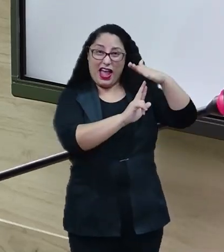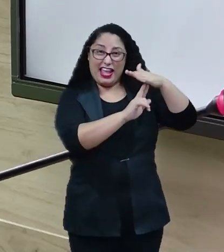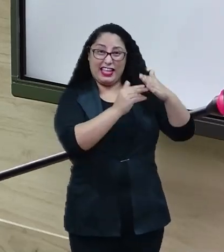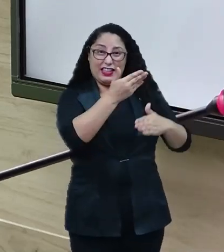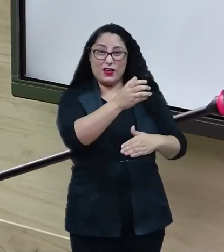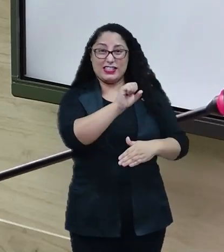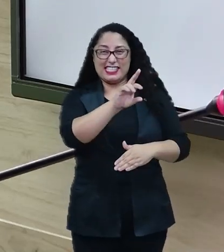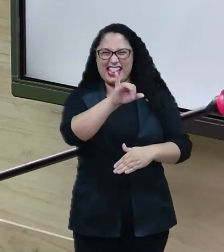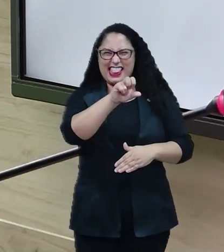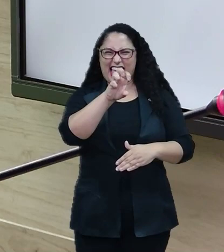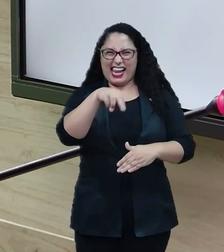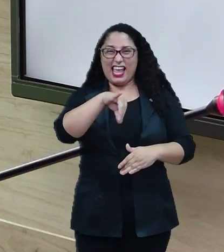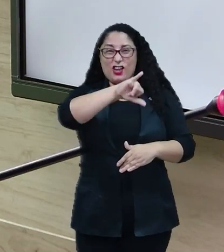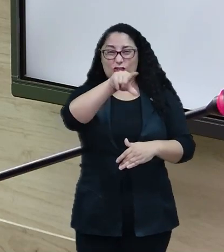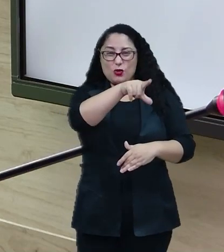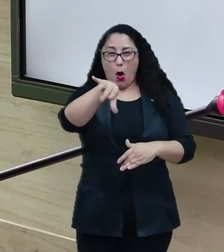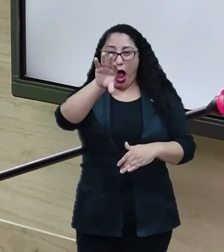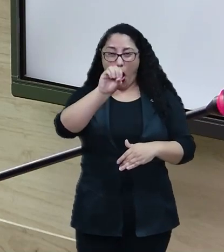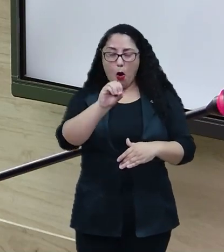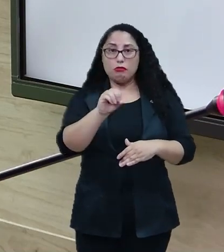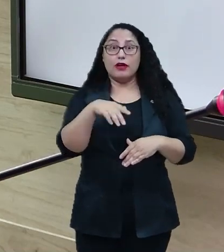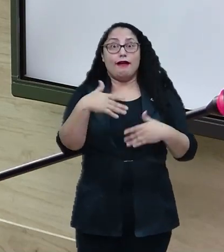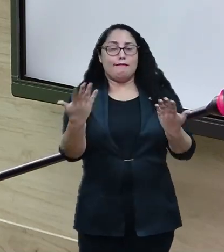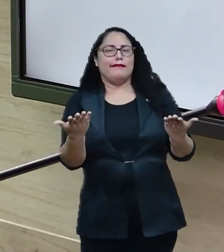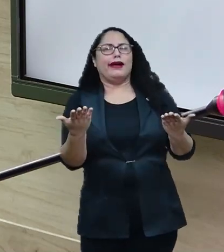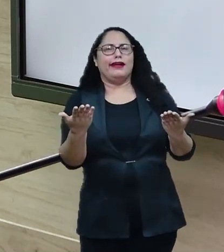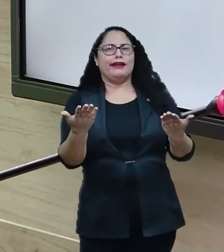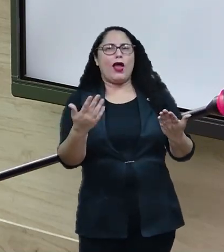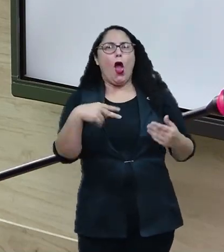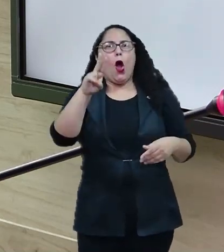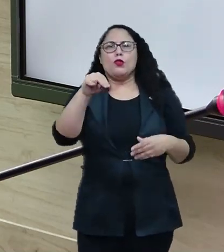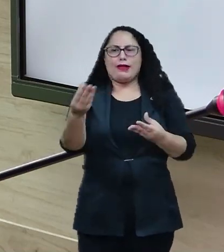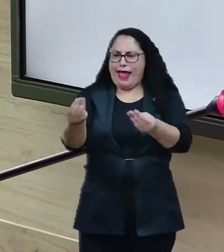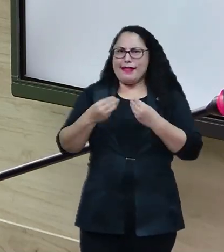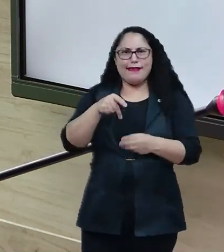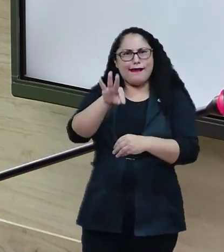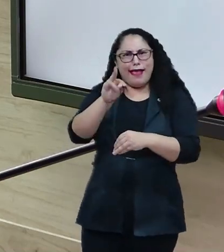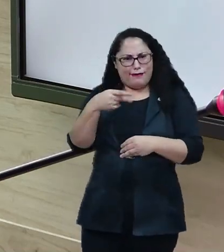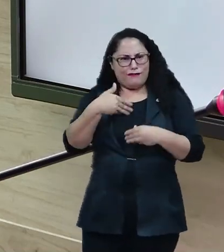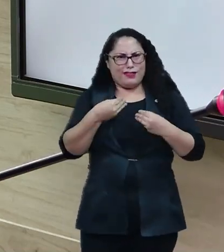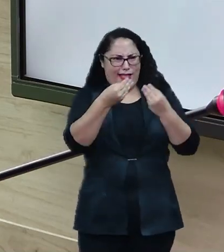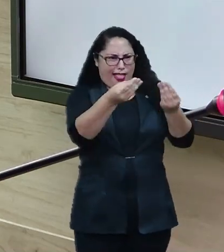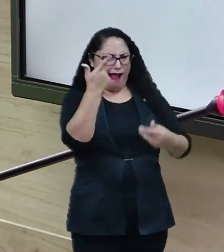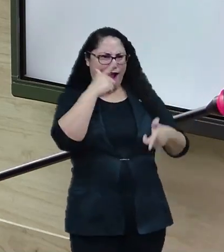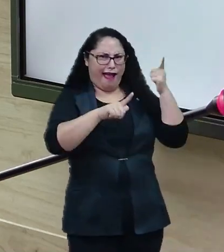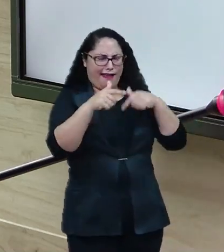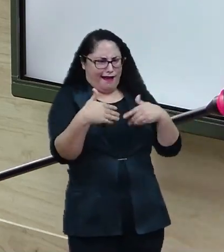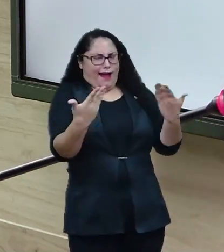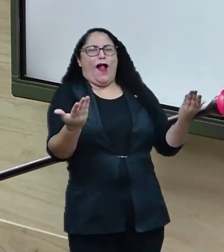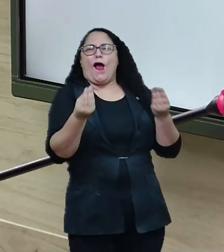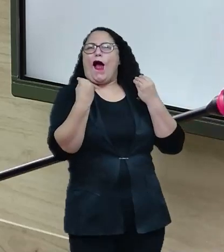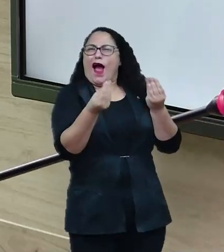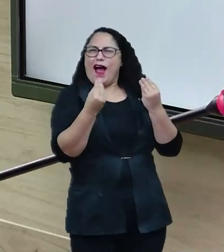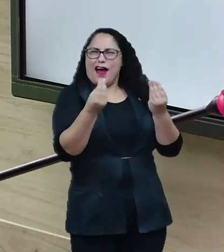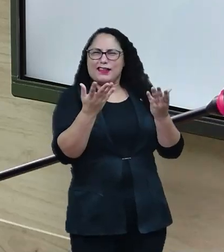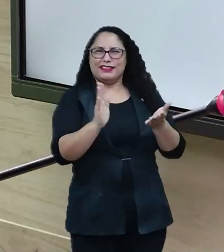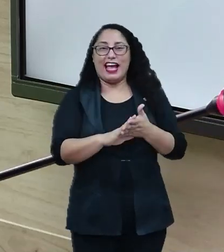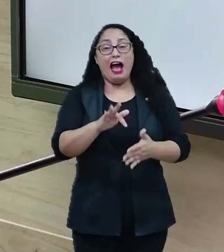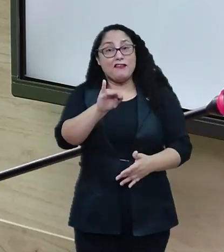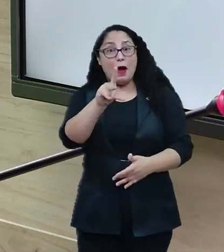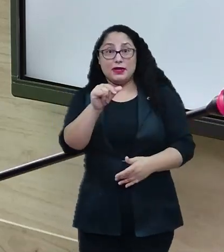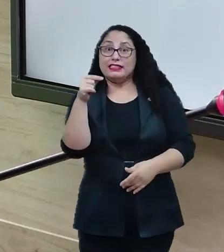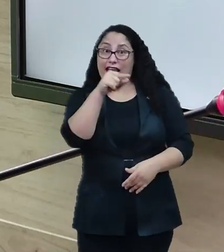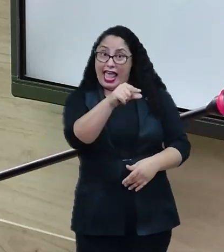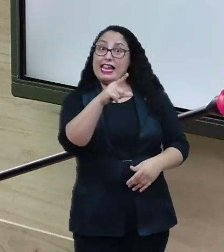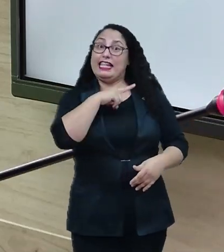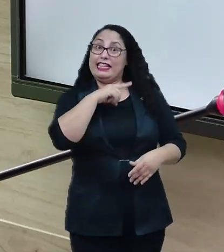lá do Santarém, o João Motão, ele, pois, mas eu nunca recebi um kit desse, você está recebendo aí. A Fabrícia,